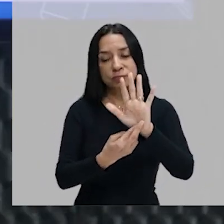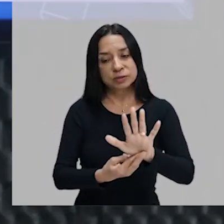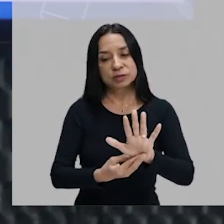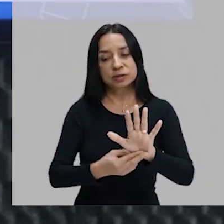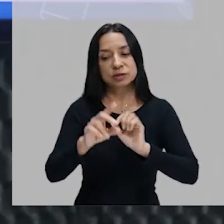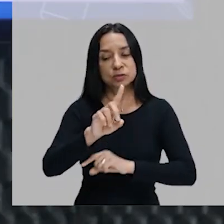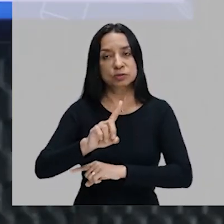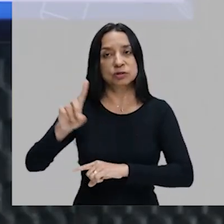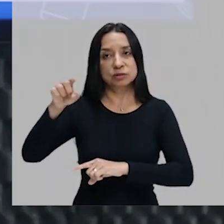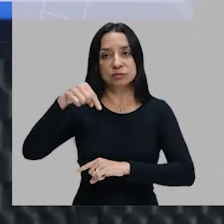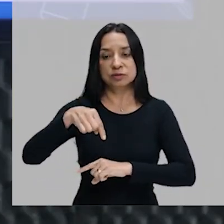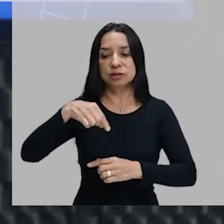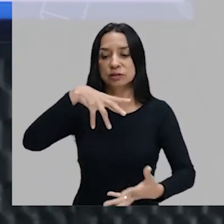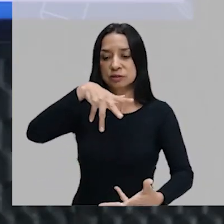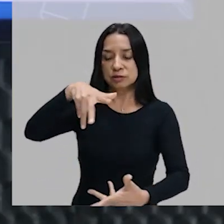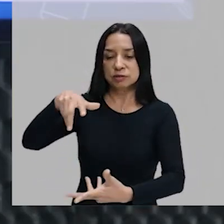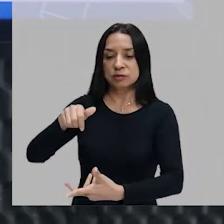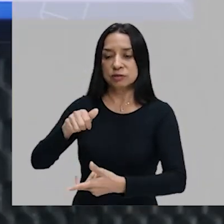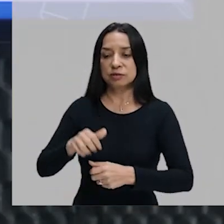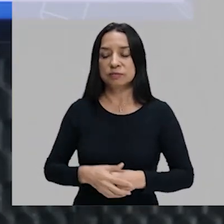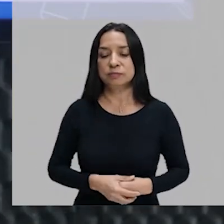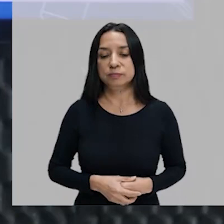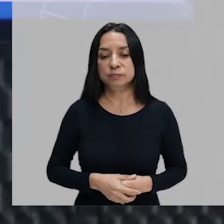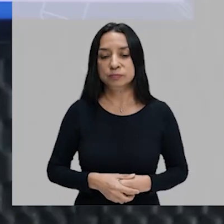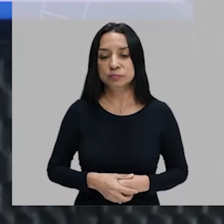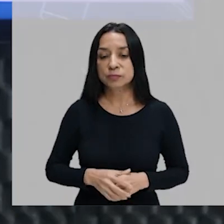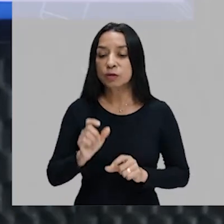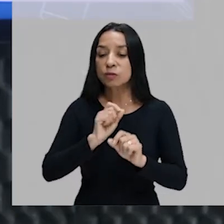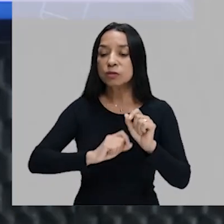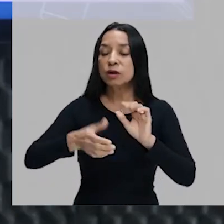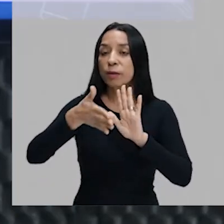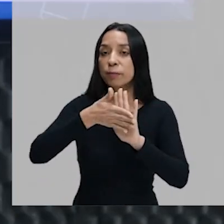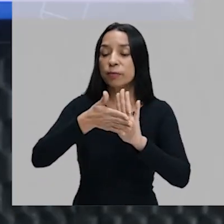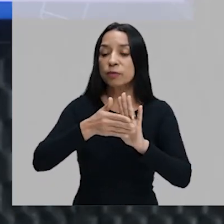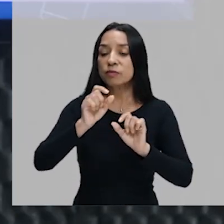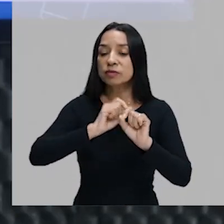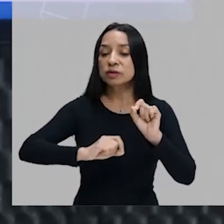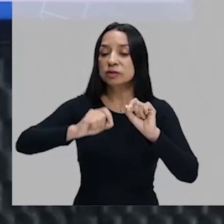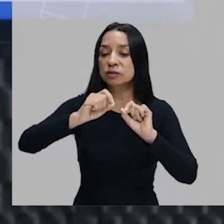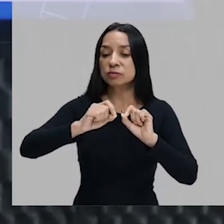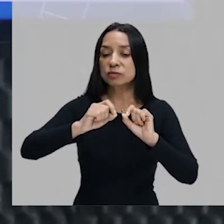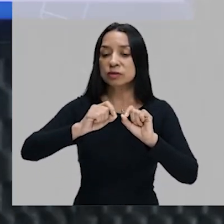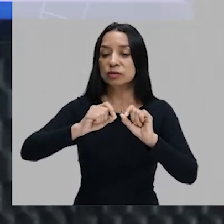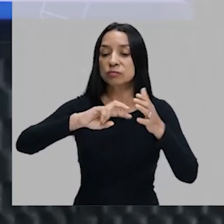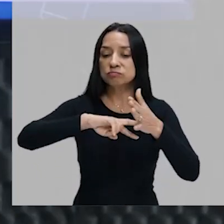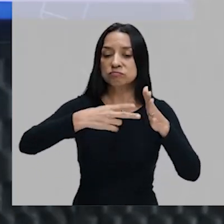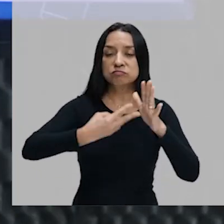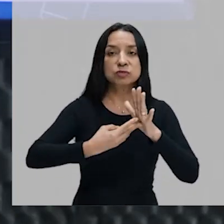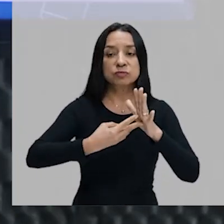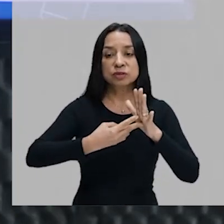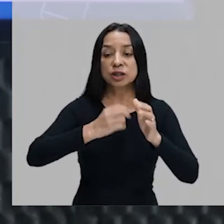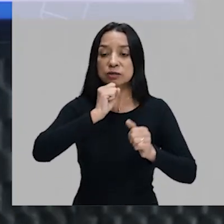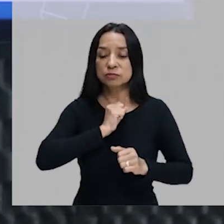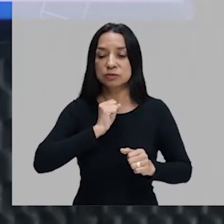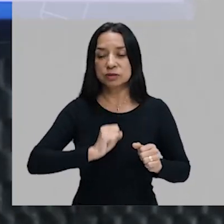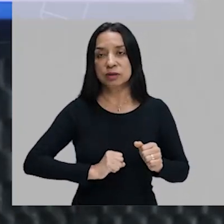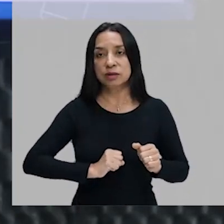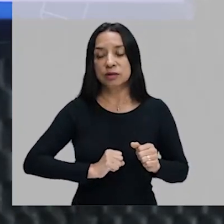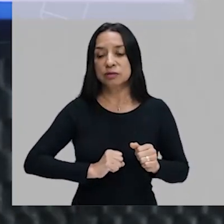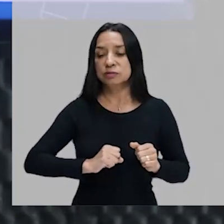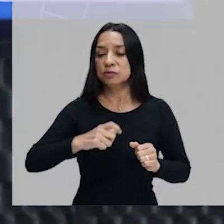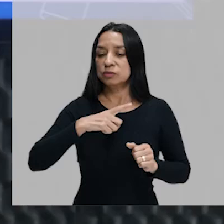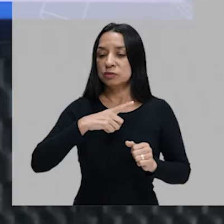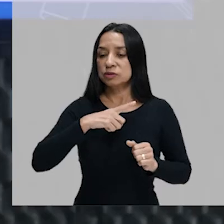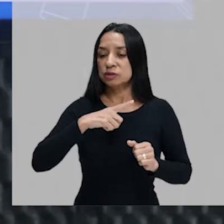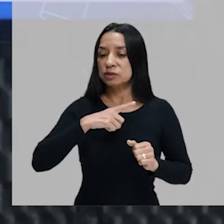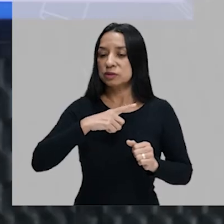eram Deus, eles eram representantes dessa divindade. Então, o que prova que aqui há um caráter sagrado, onde se tem uma série